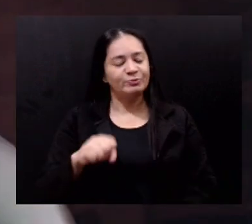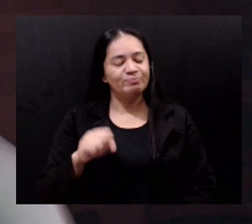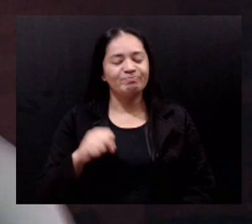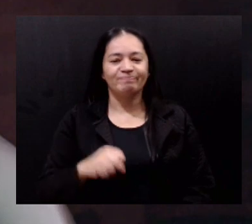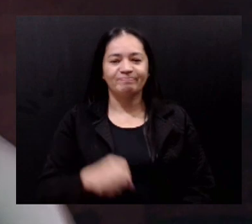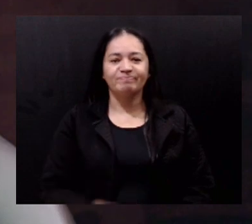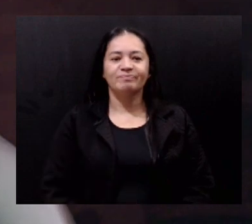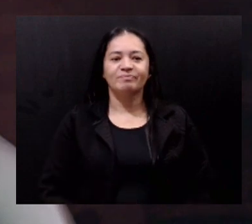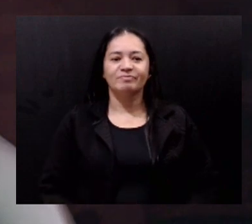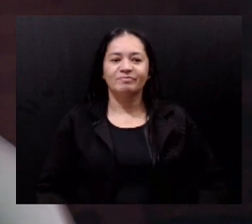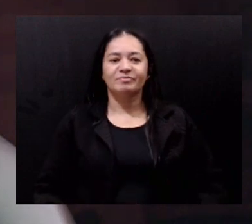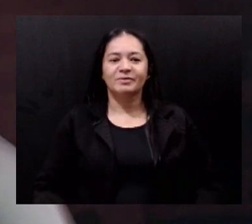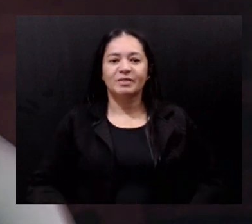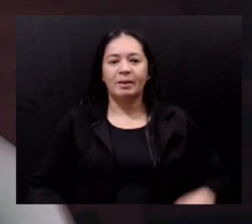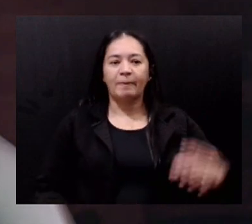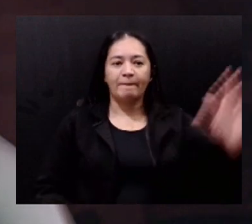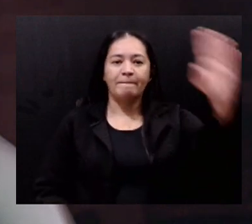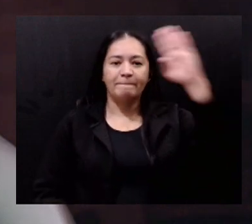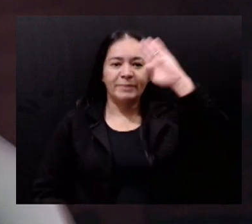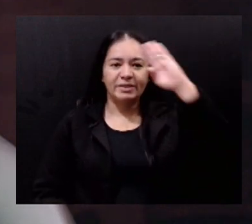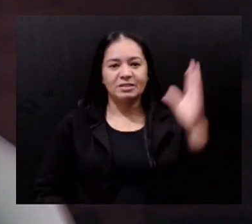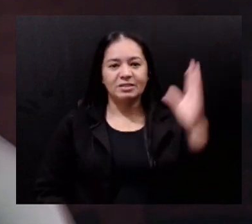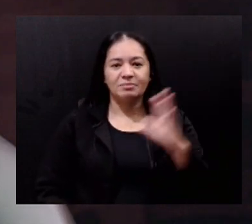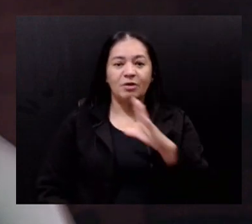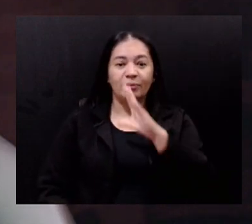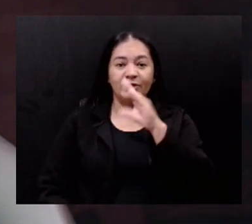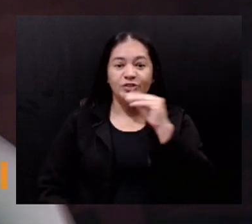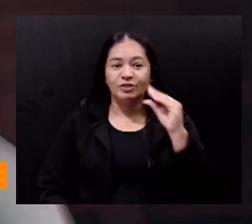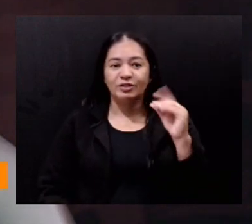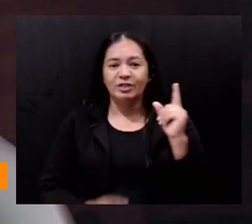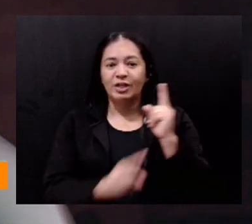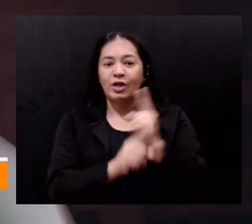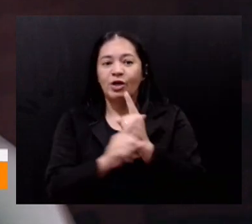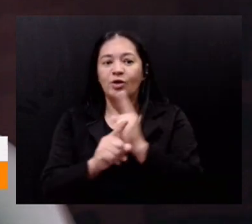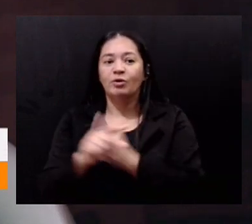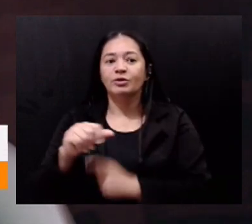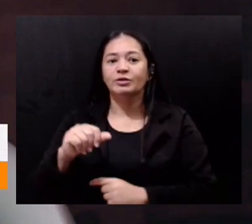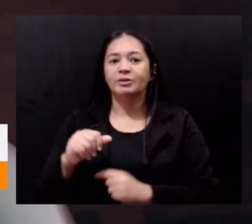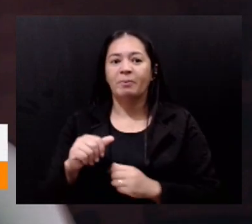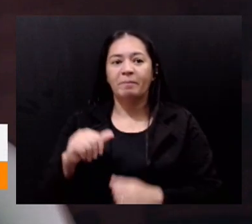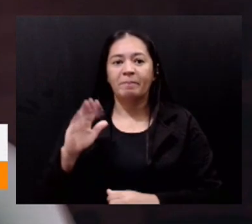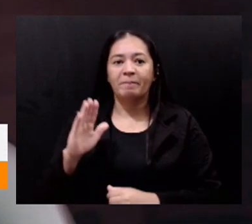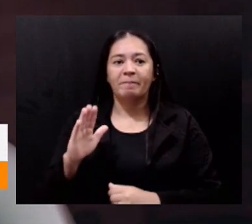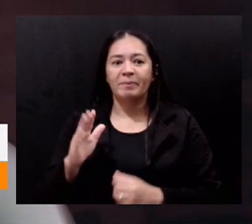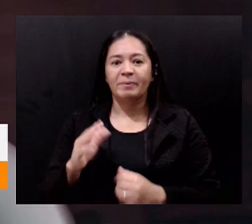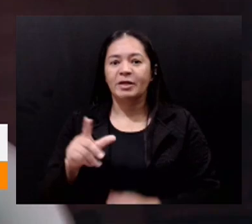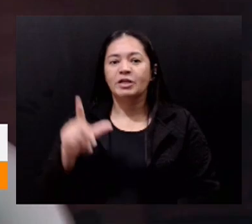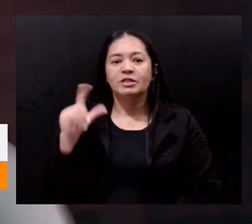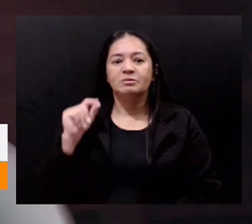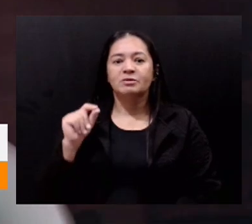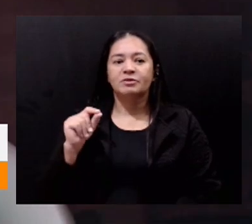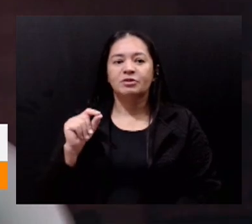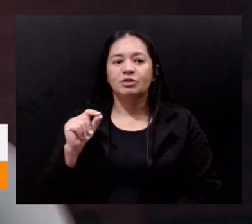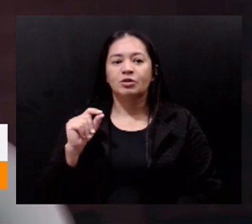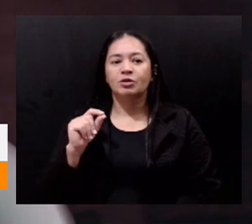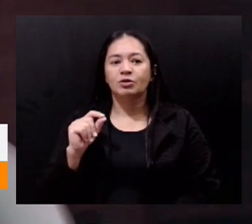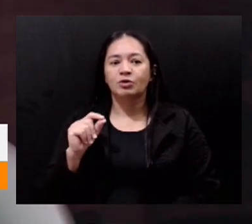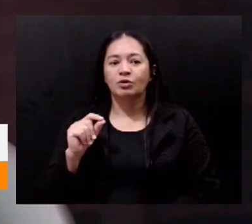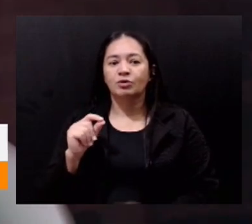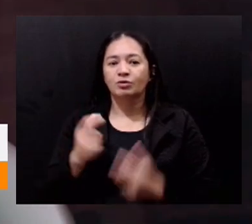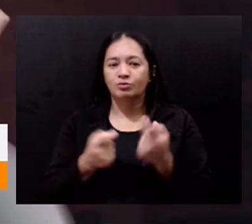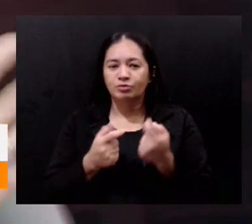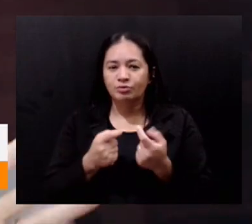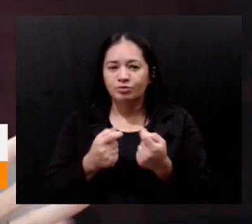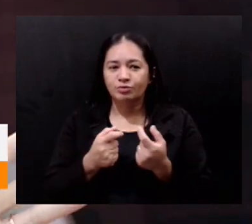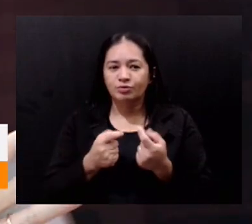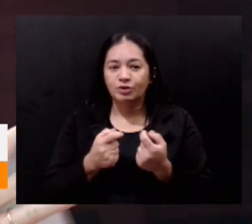os adolescentes, eles se encontram muito mais, as pessoas, eles preferem estar muito mais em jogos, jogando online com o